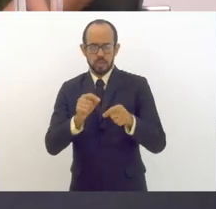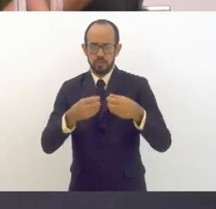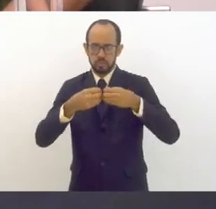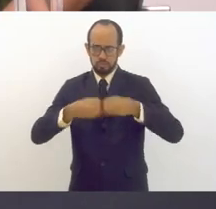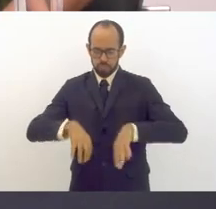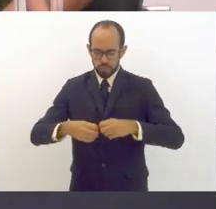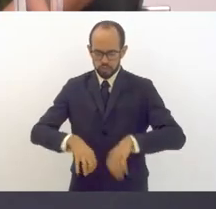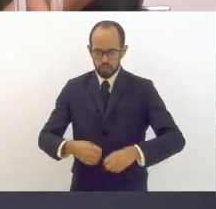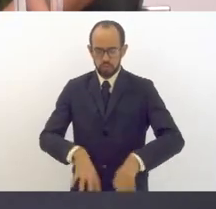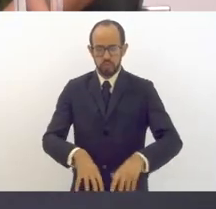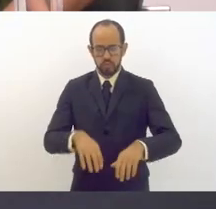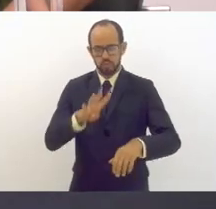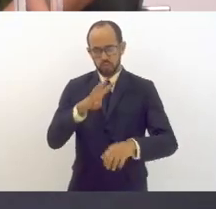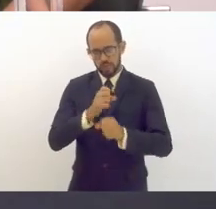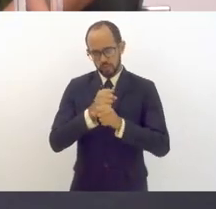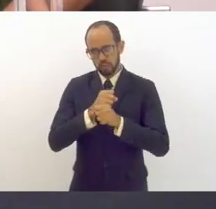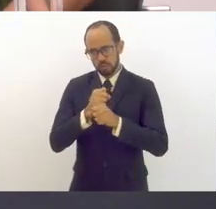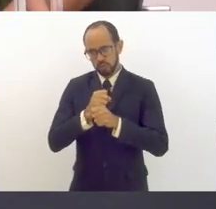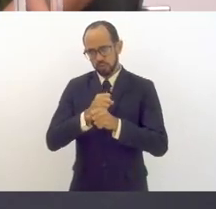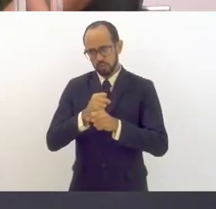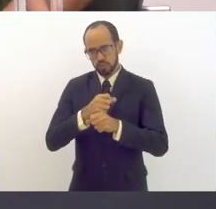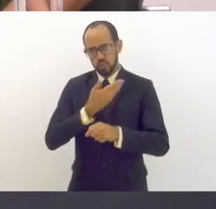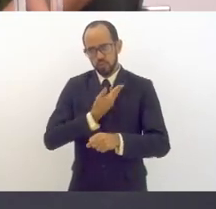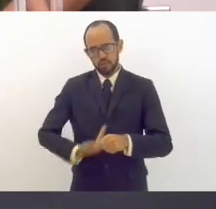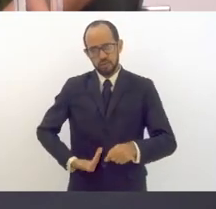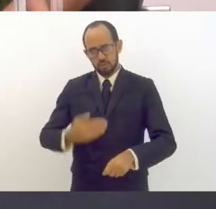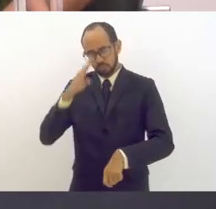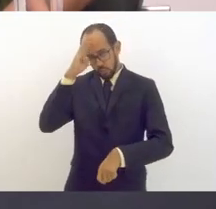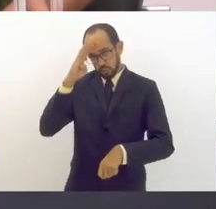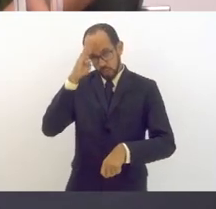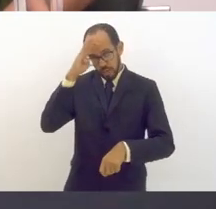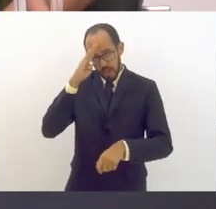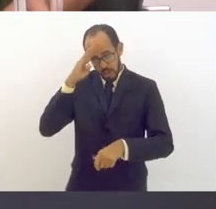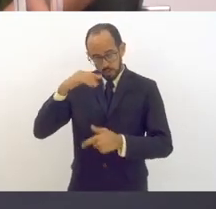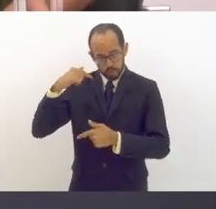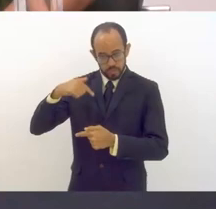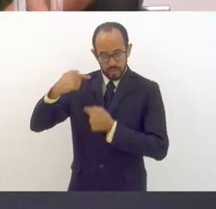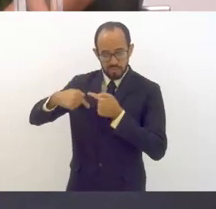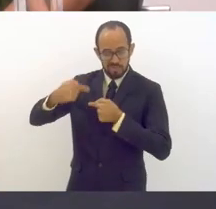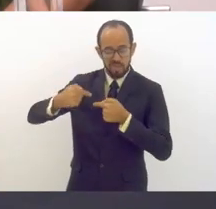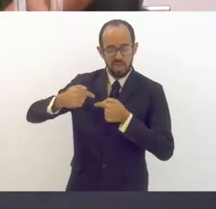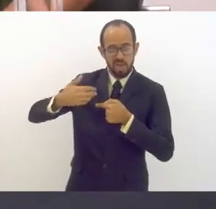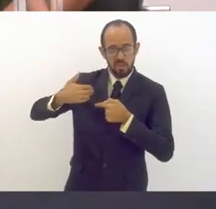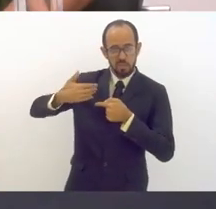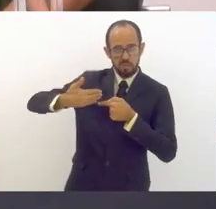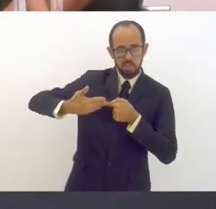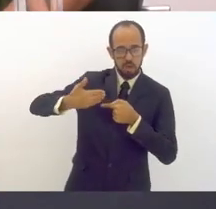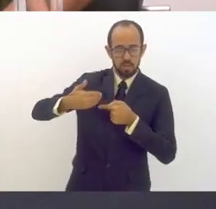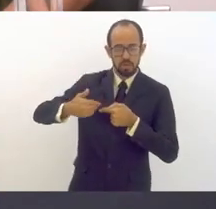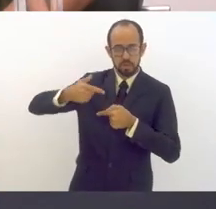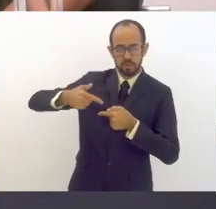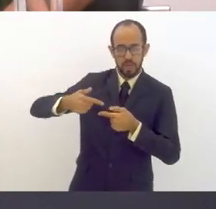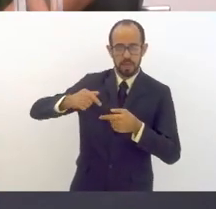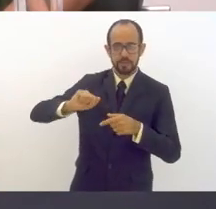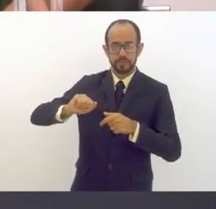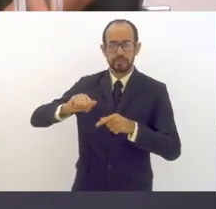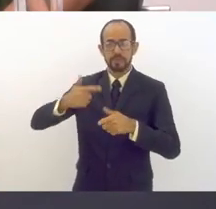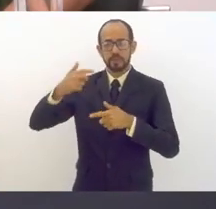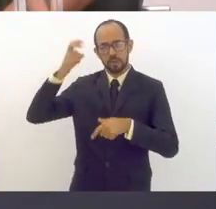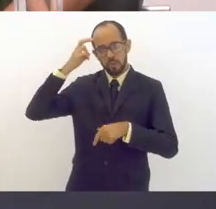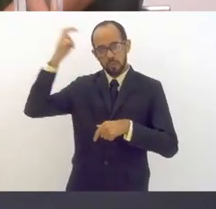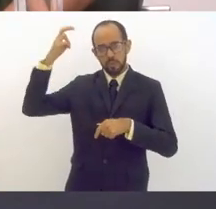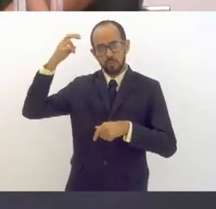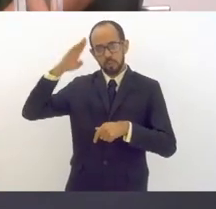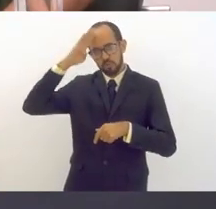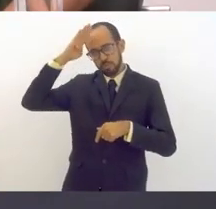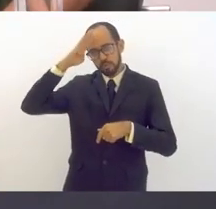catástrofe que foi os 4 anos do governo Bolsonaro e a herança maldita que o bolsonarismo lega para o nosso país nesse